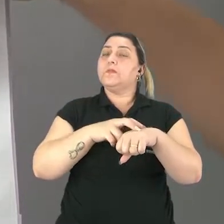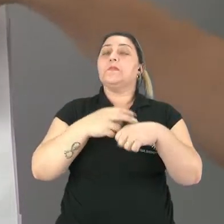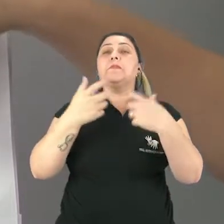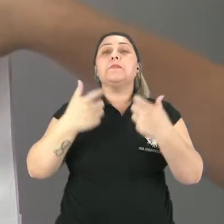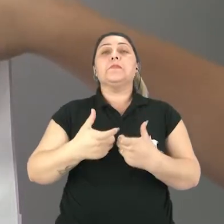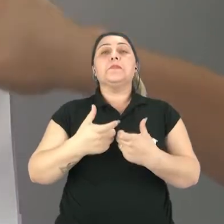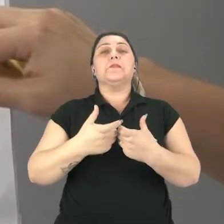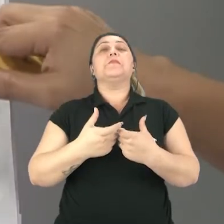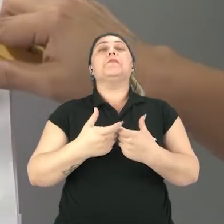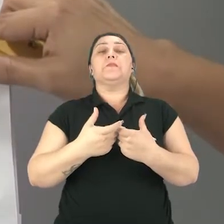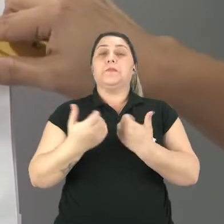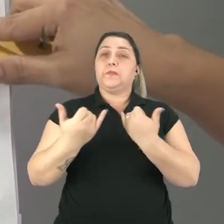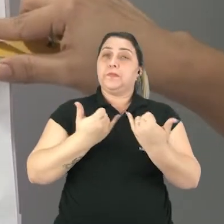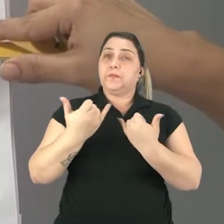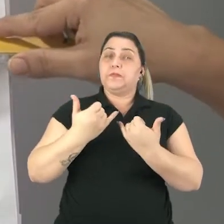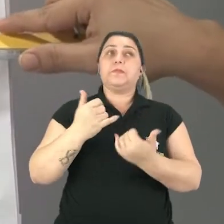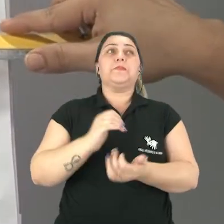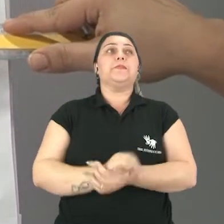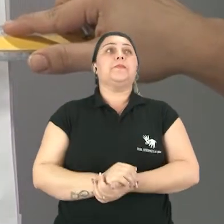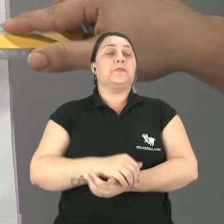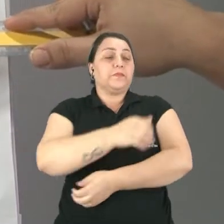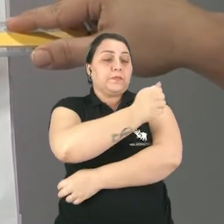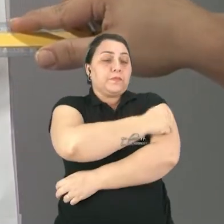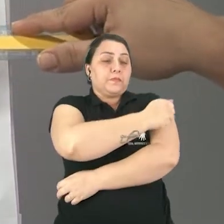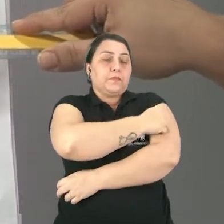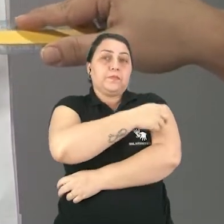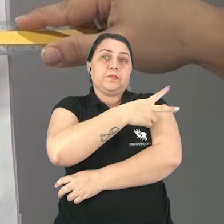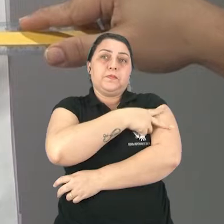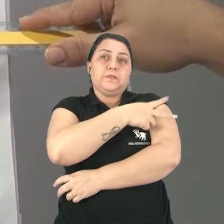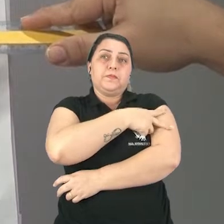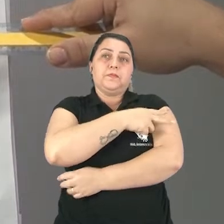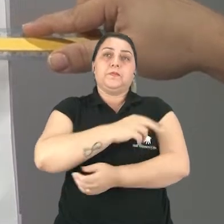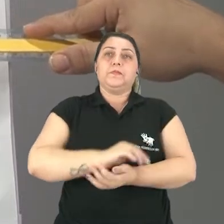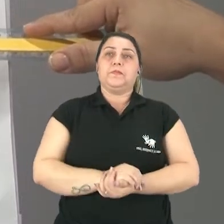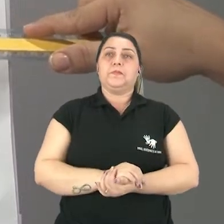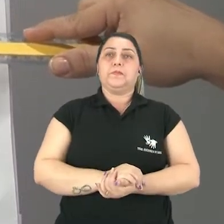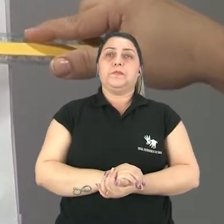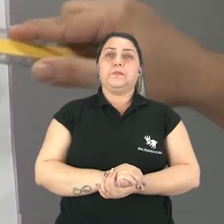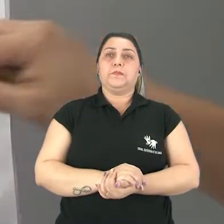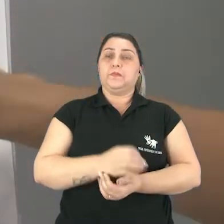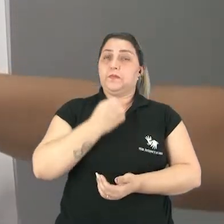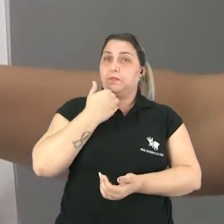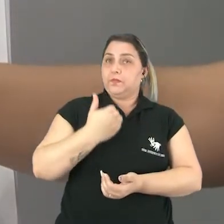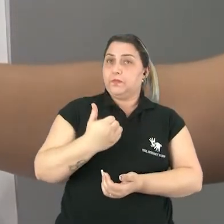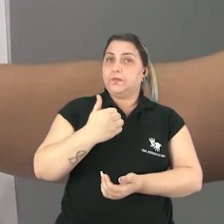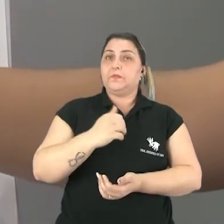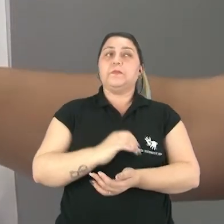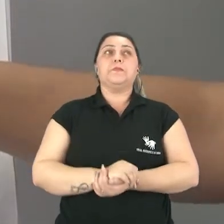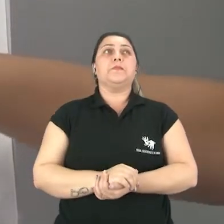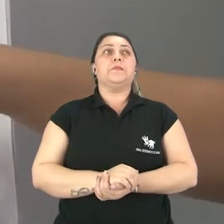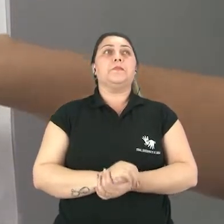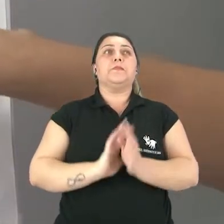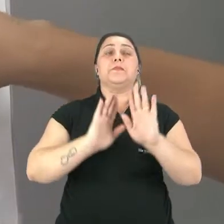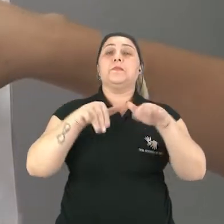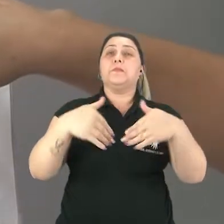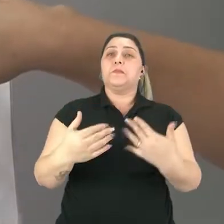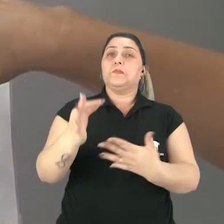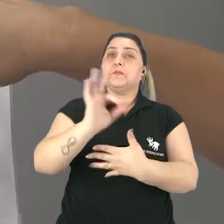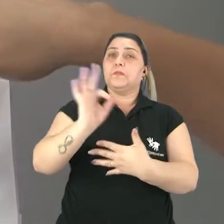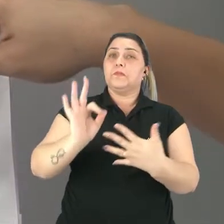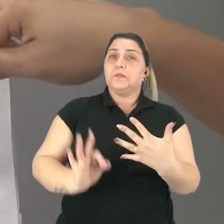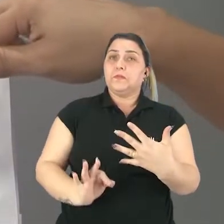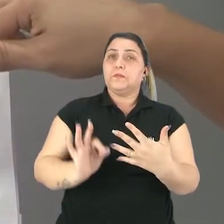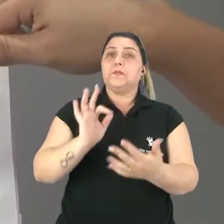essas informações do nosso gráfico, dos alunos dos segundos anos. Muito bem. Então, quais os